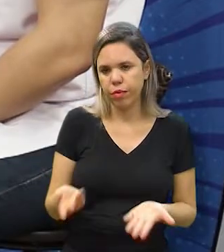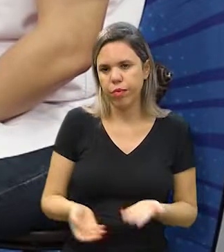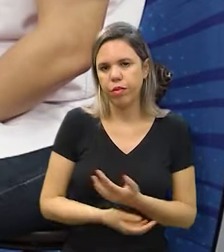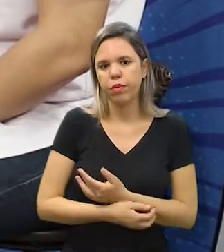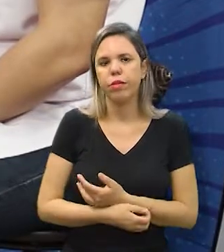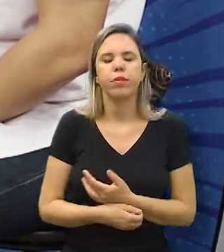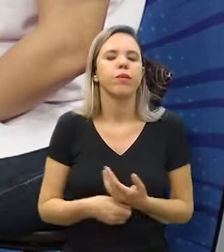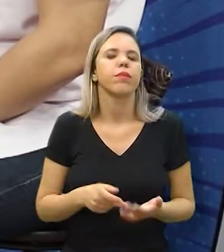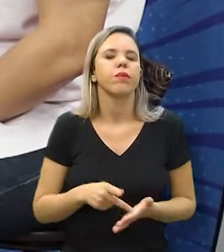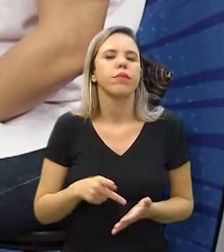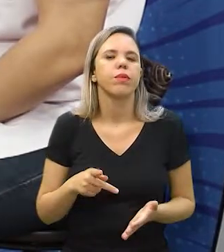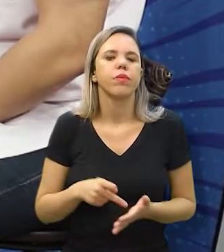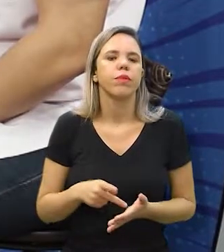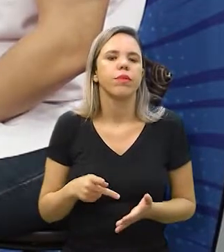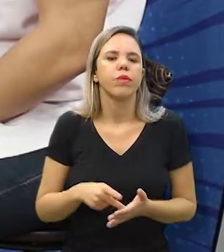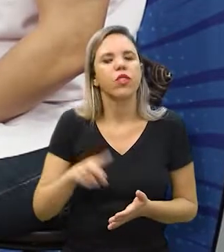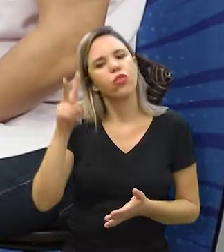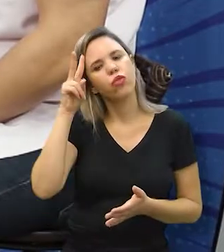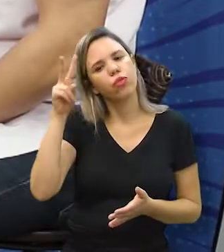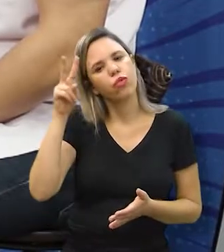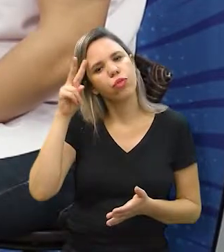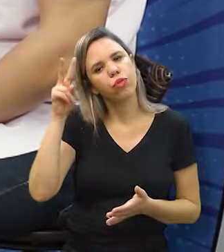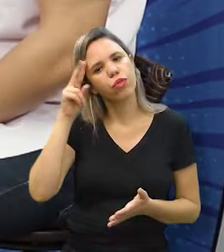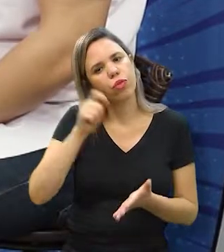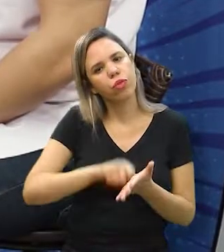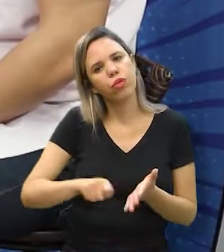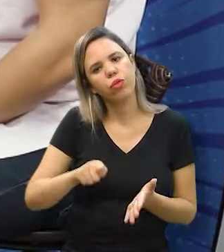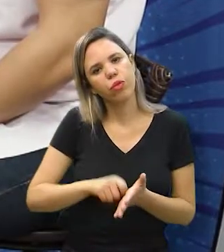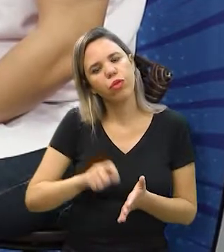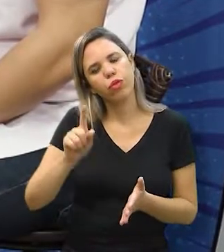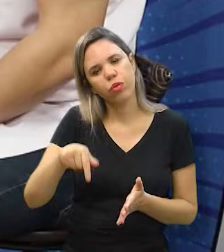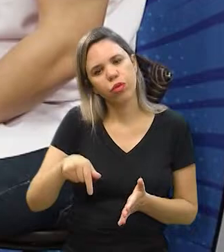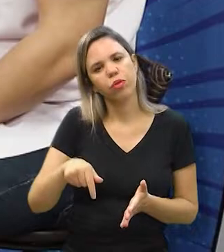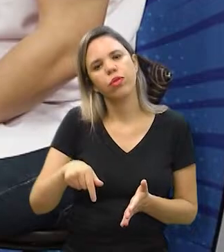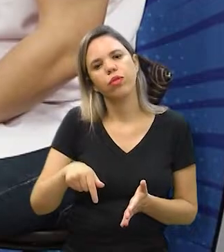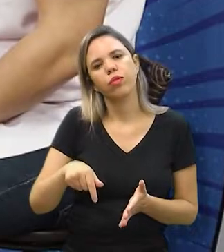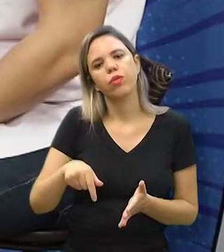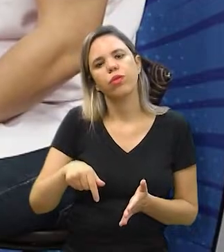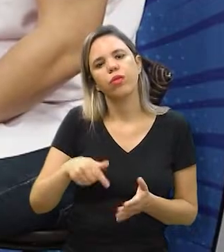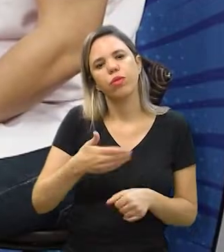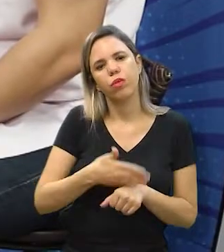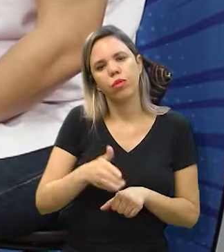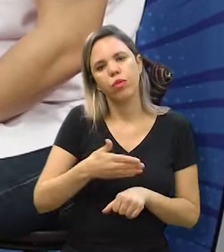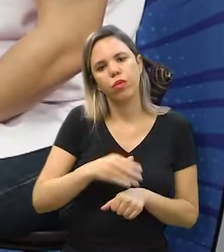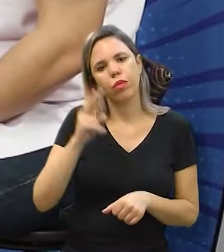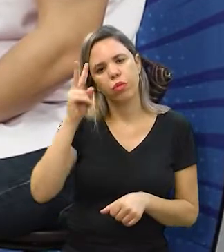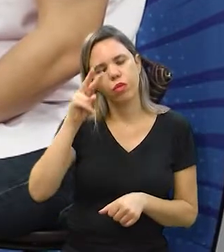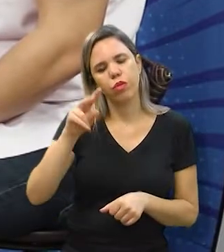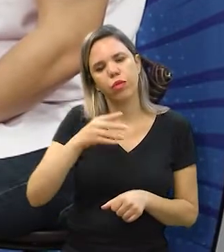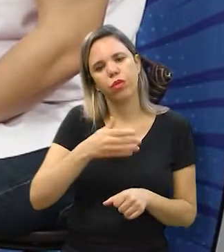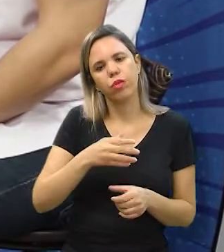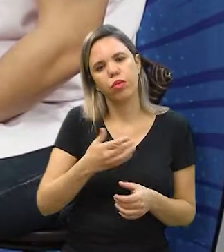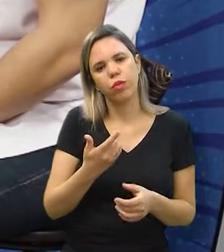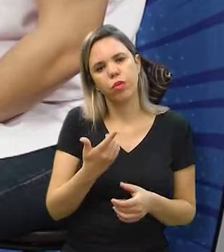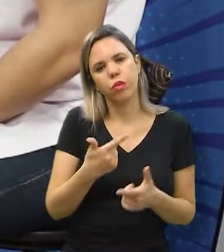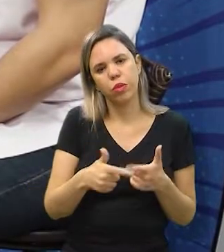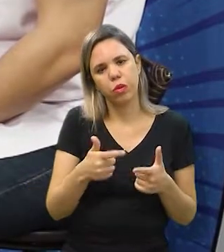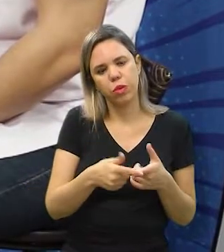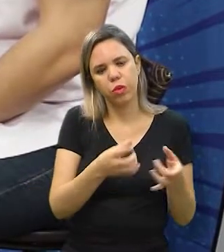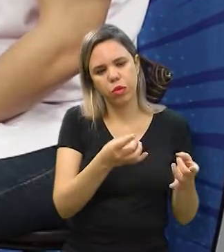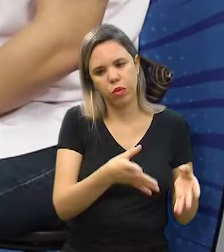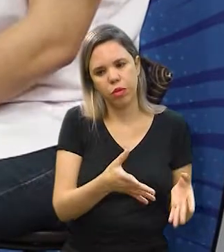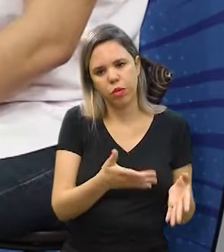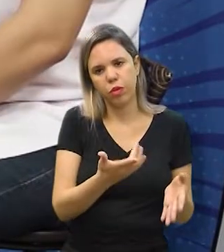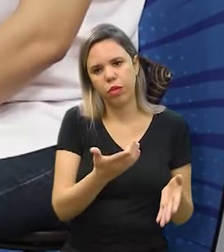Exatamente. Na verdade, o enredo ele é bastante dinâmico, né? A história, ele sai de uma encrenca e